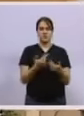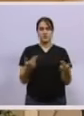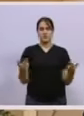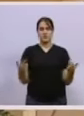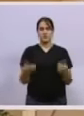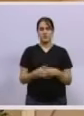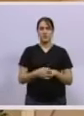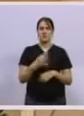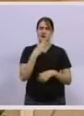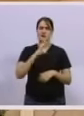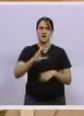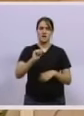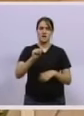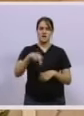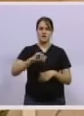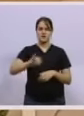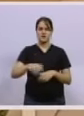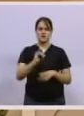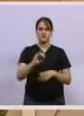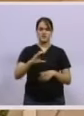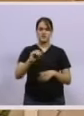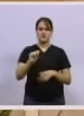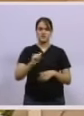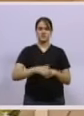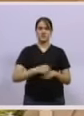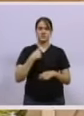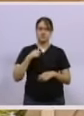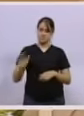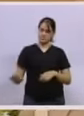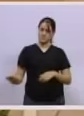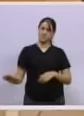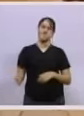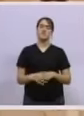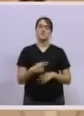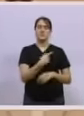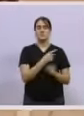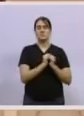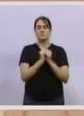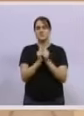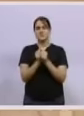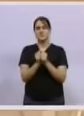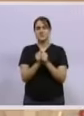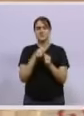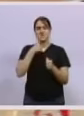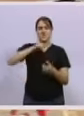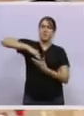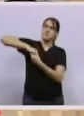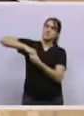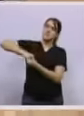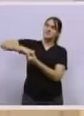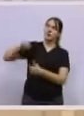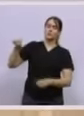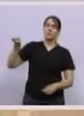tipo de canjiquinha, sabe? E lá fui eu com a dona Ana, era um toco de gente, fomos lá, nós. E eu segurando a mão dela, vamos como se estivesse